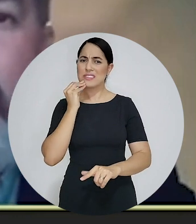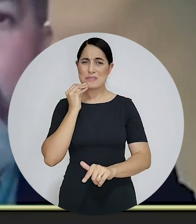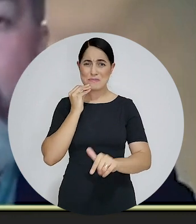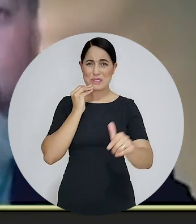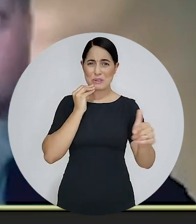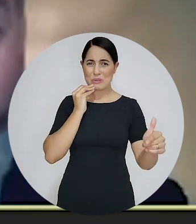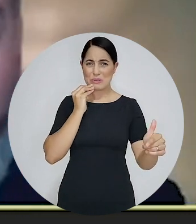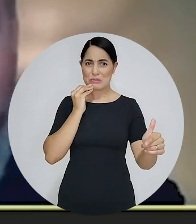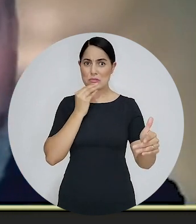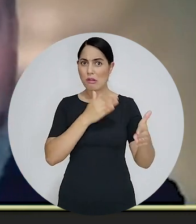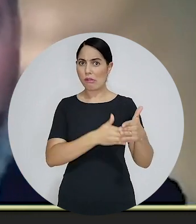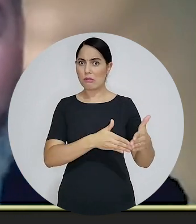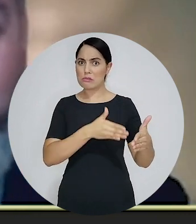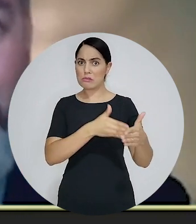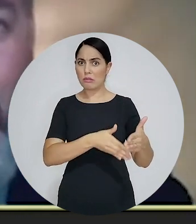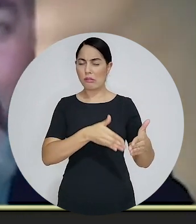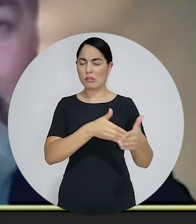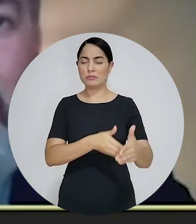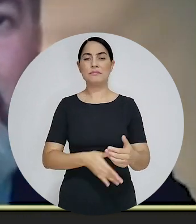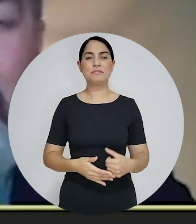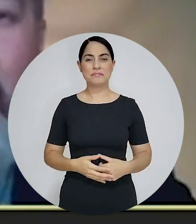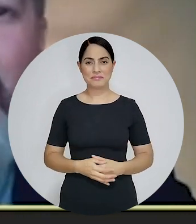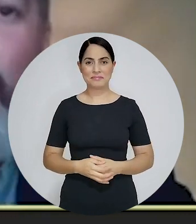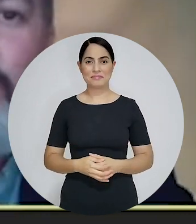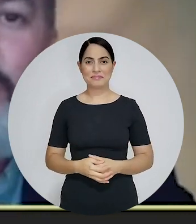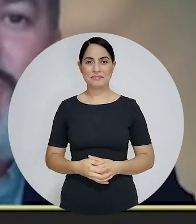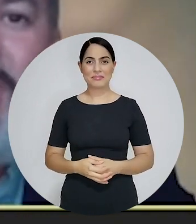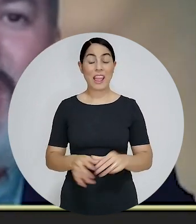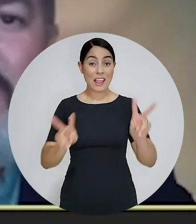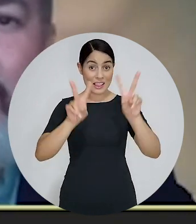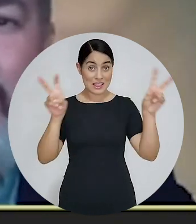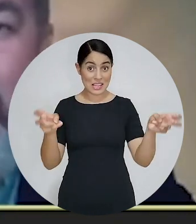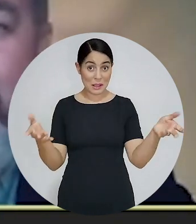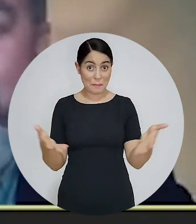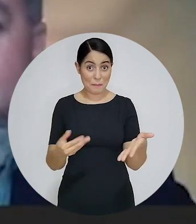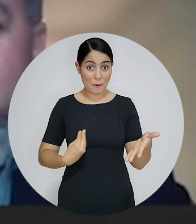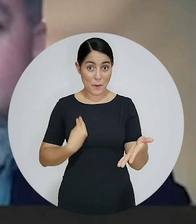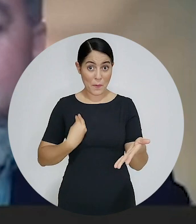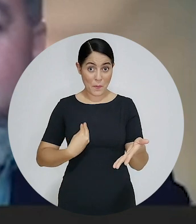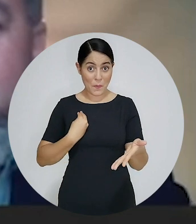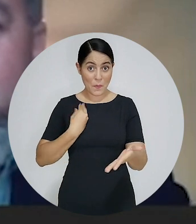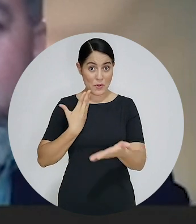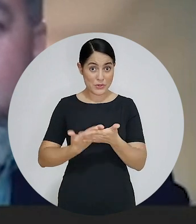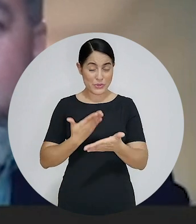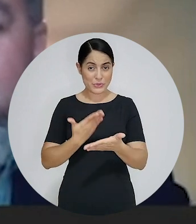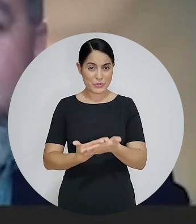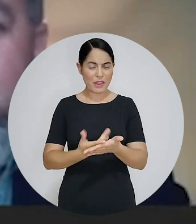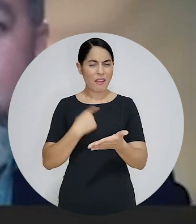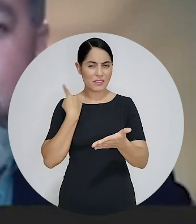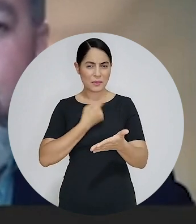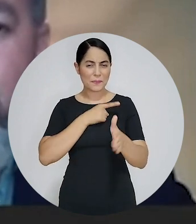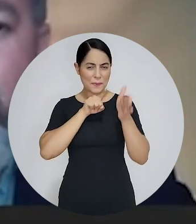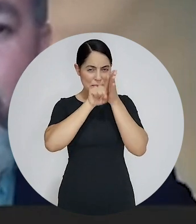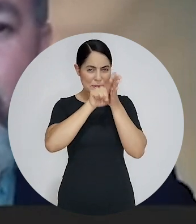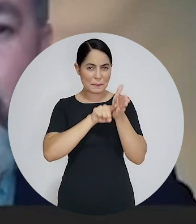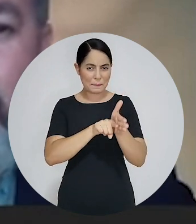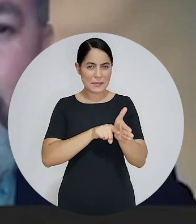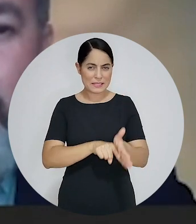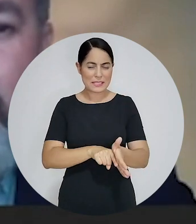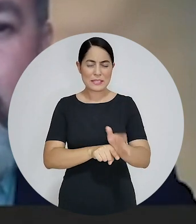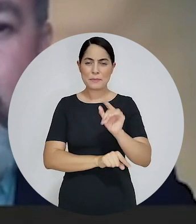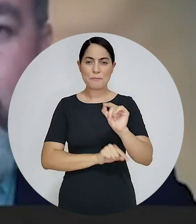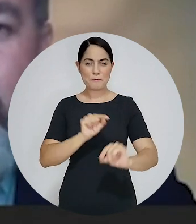nesse cenário que para uns é de oportunidade, para outros é de ameaça. Para estudar o tema de hoje, a gente fez